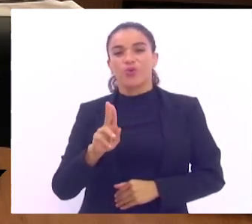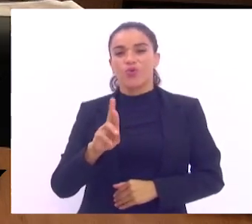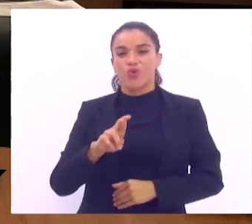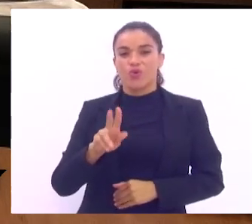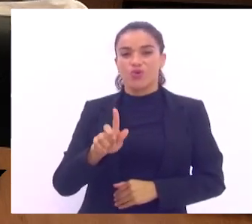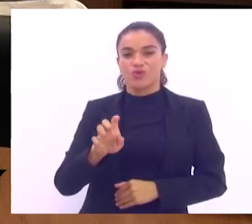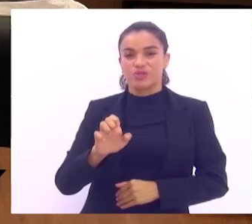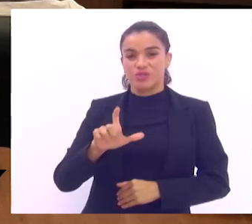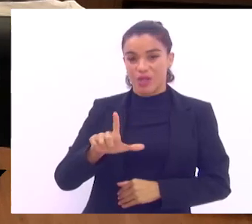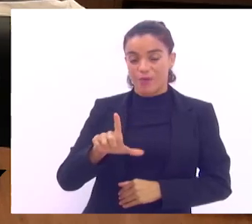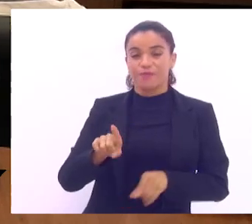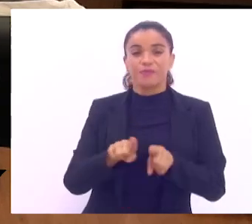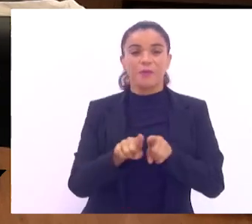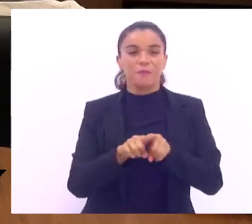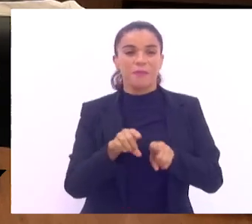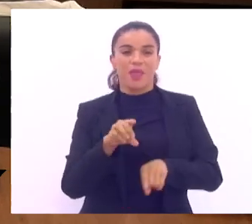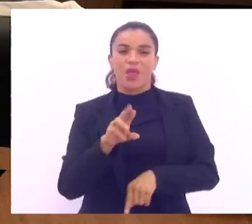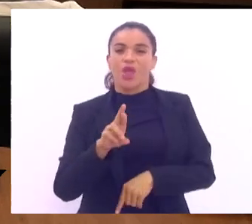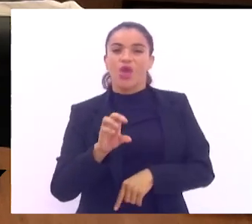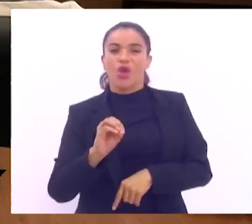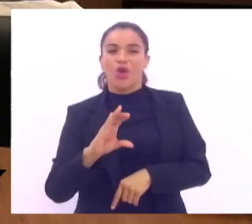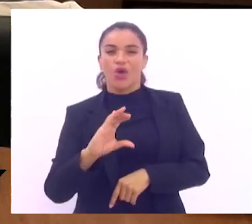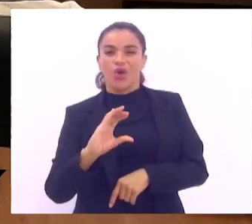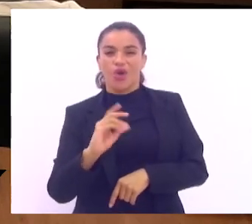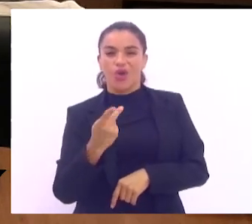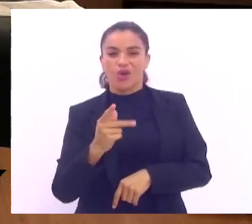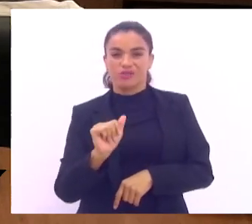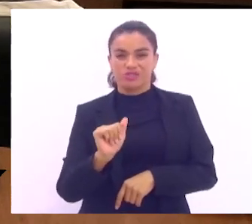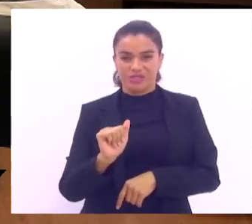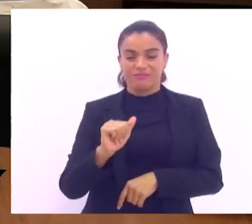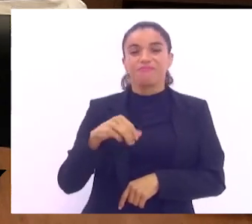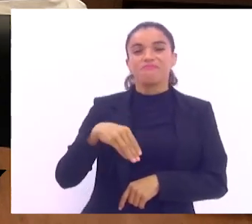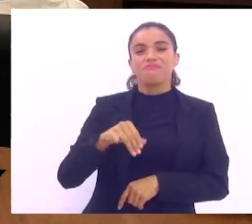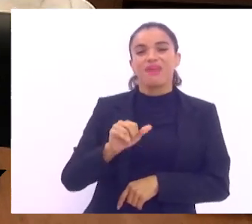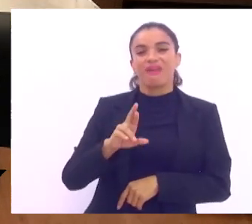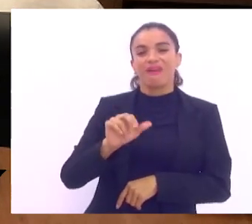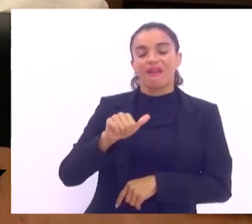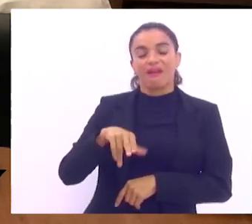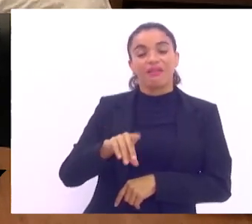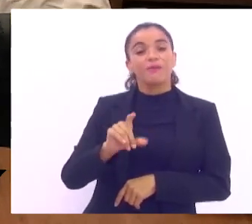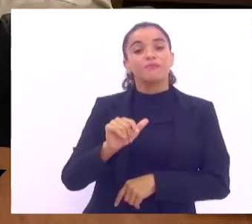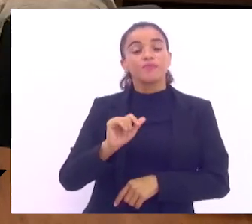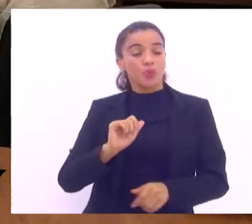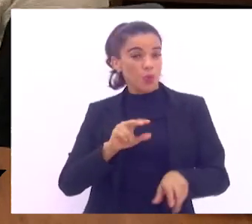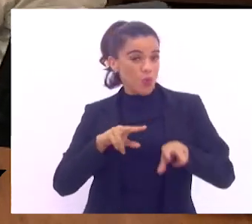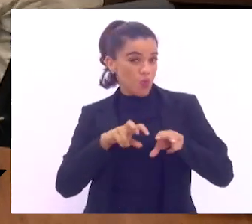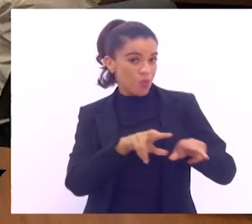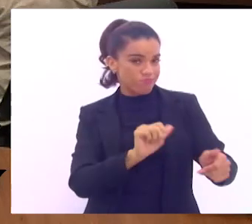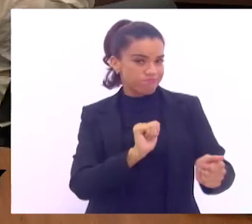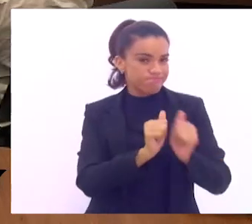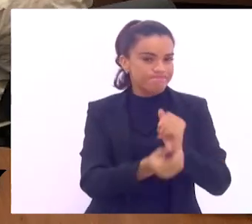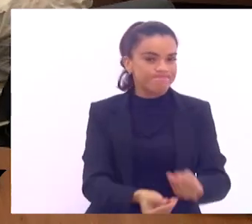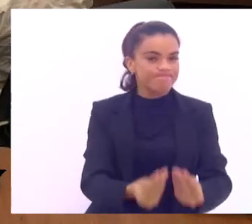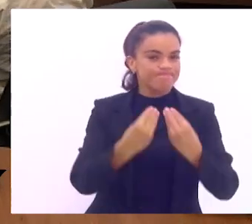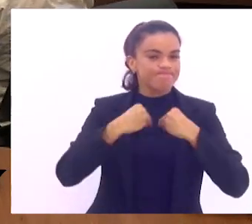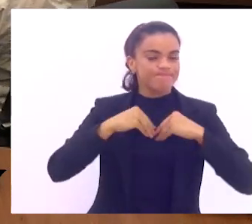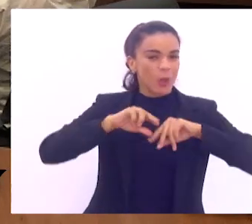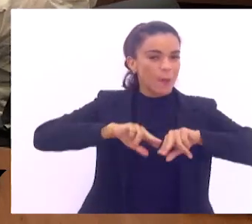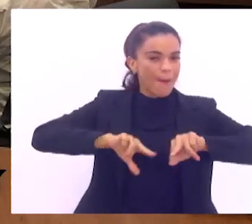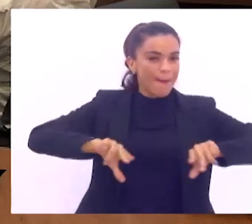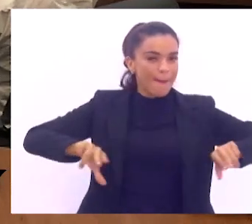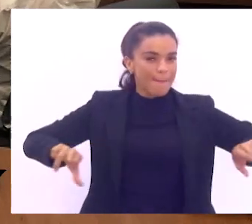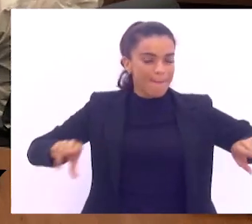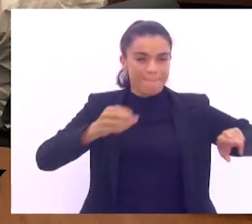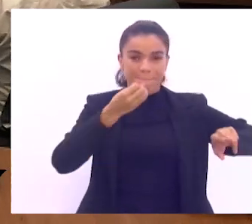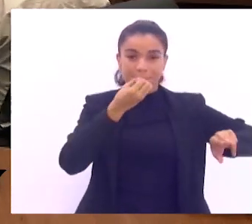também de Rocha Miranda, nascido e criado ali, e o atletismo me proporcionou muitas coisas. Então, quando